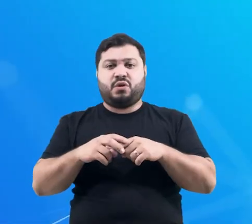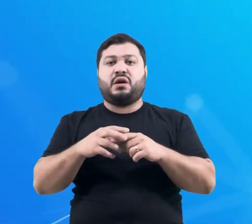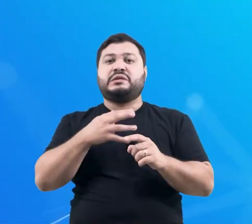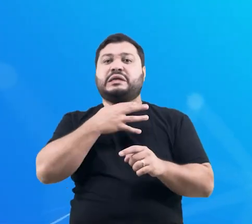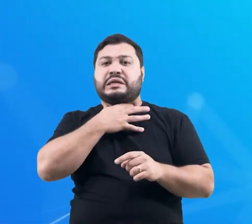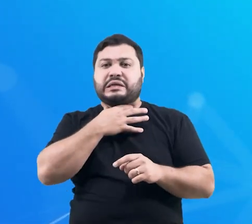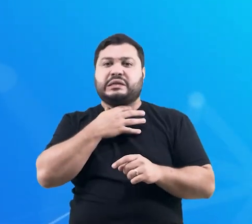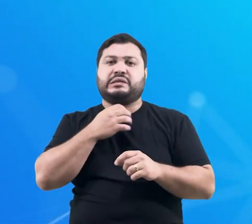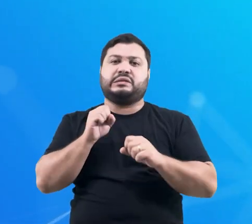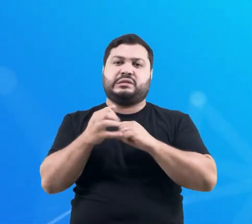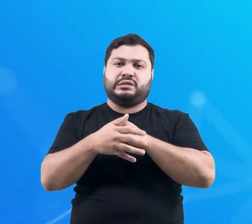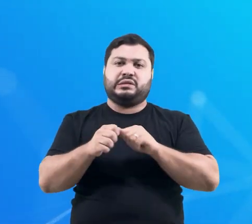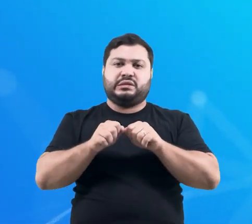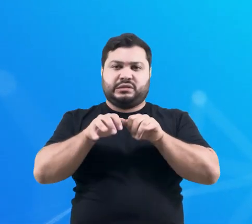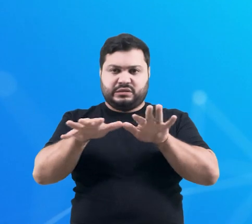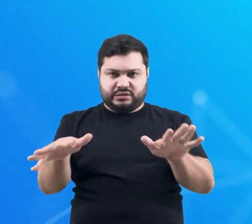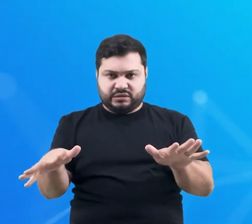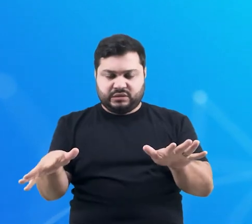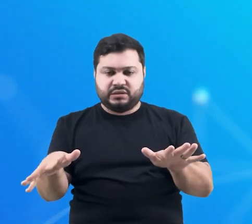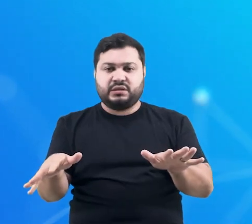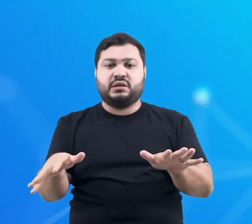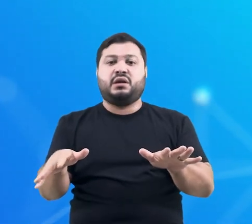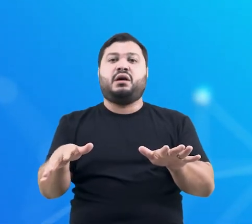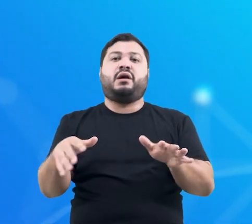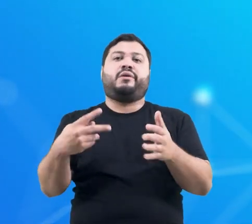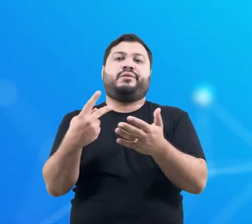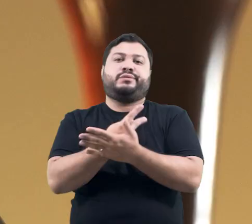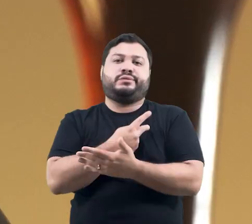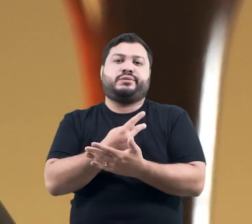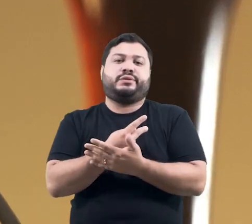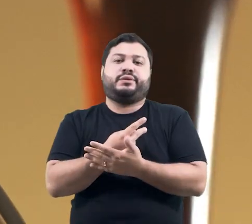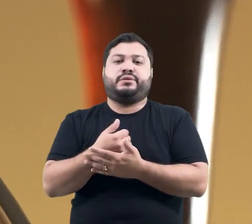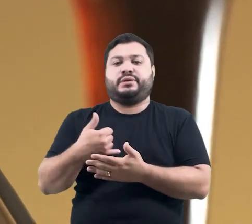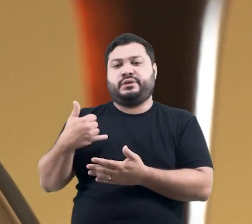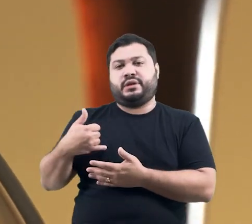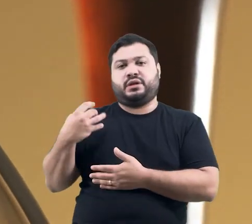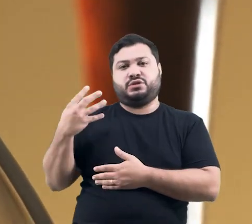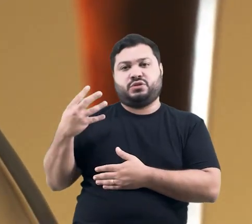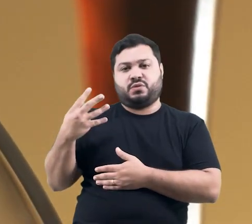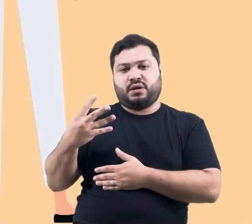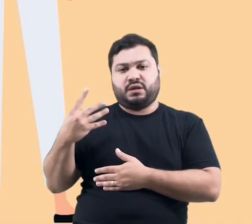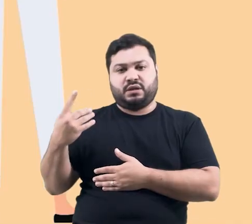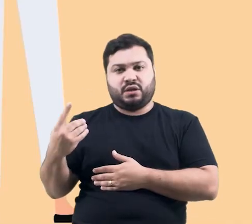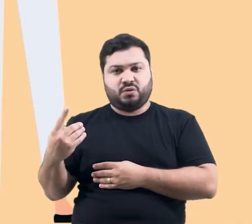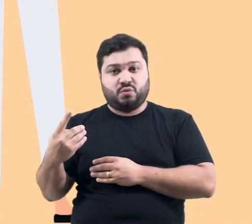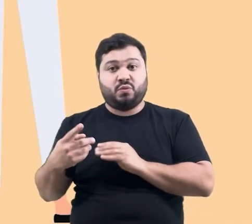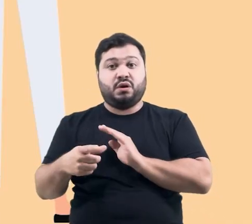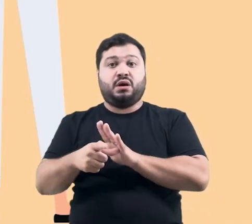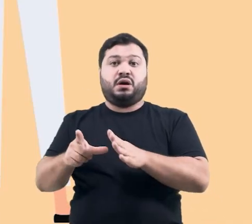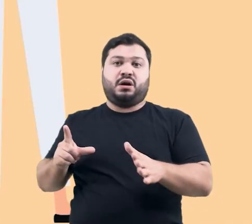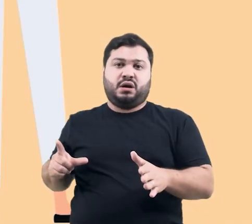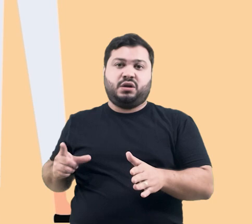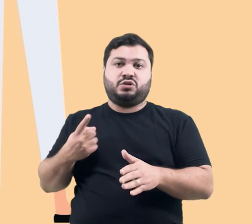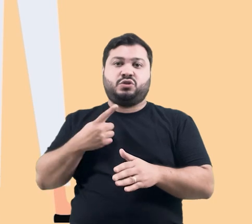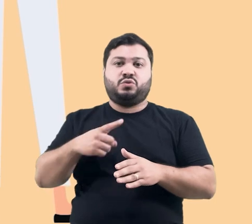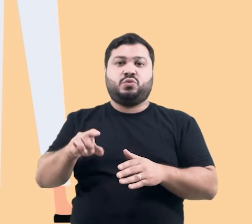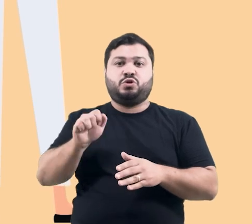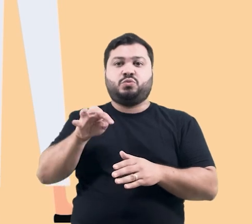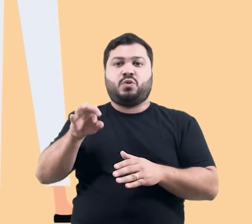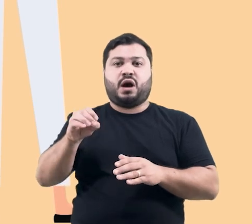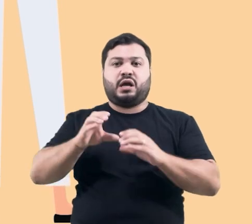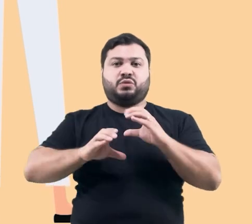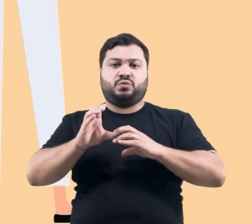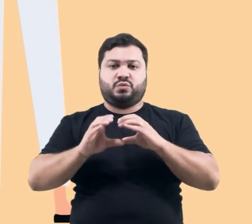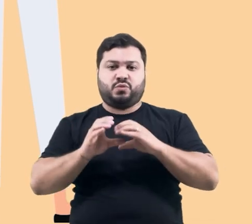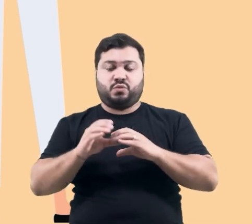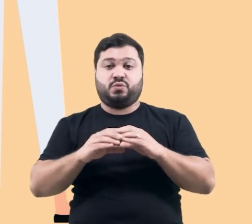em razão da crise sanitária da Covid-19, acabou completando 41 anos antes do